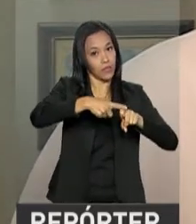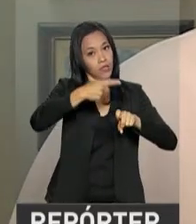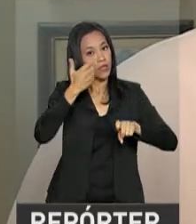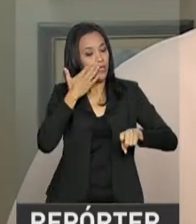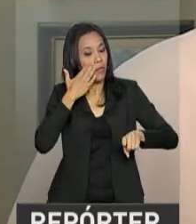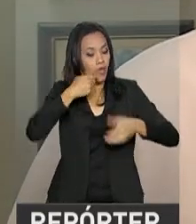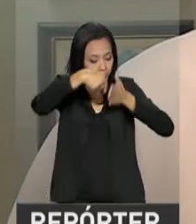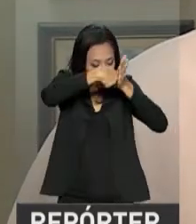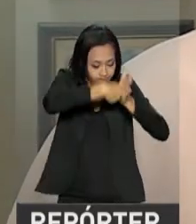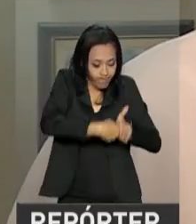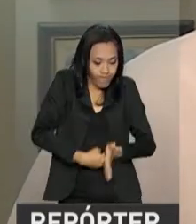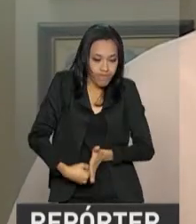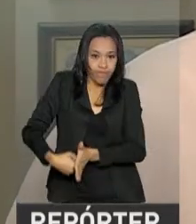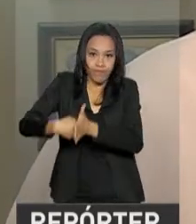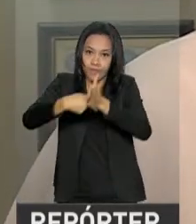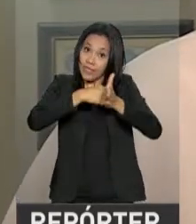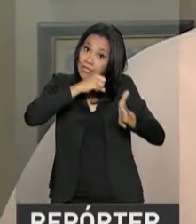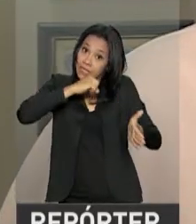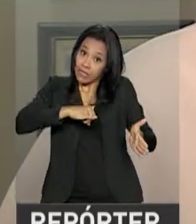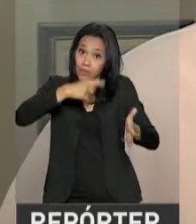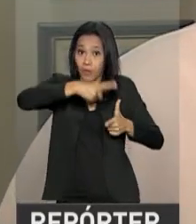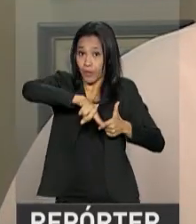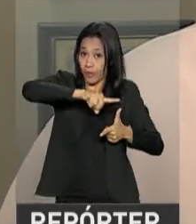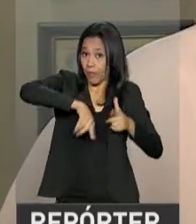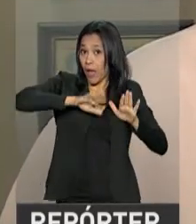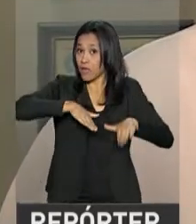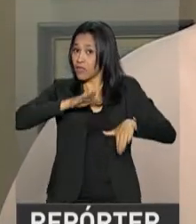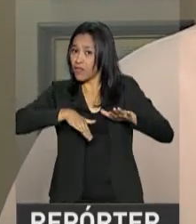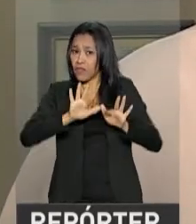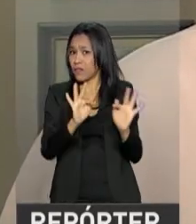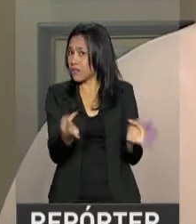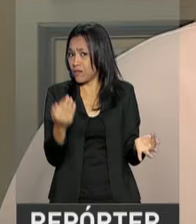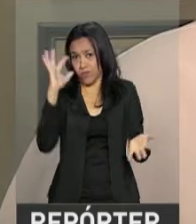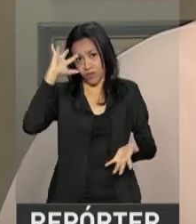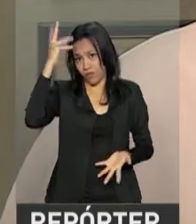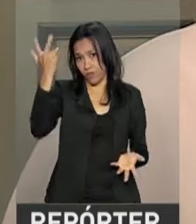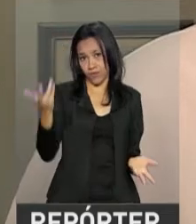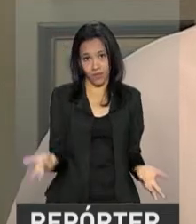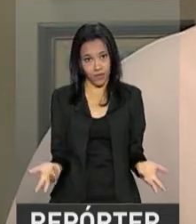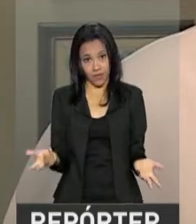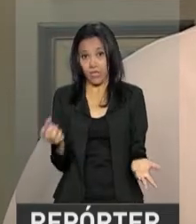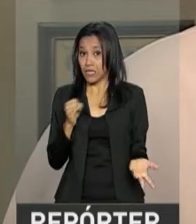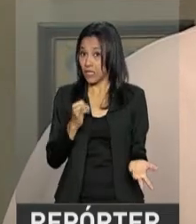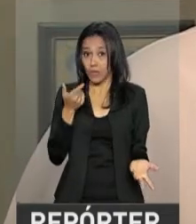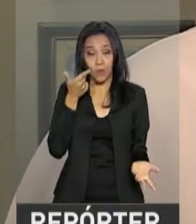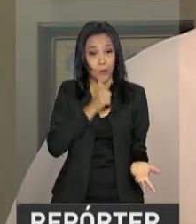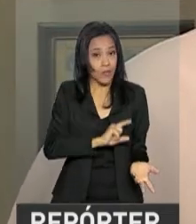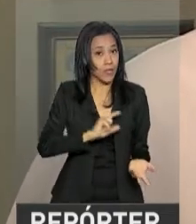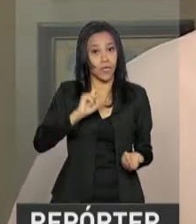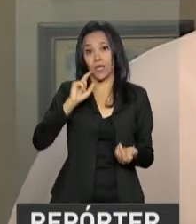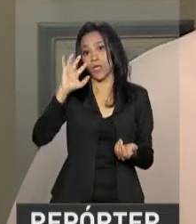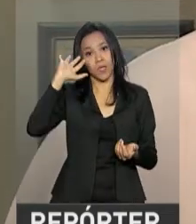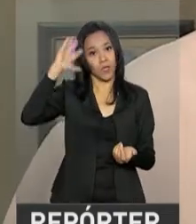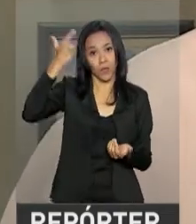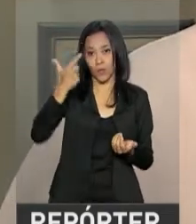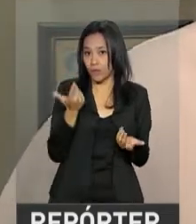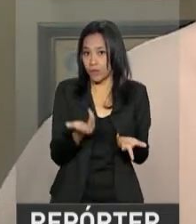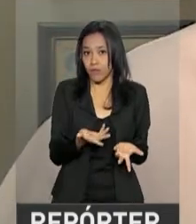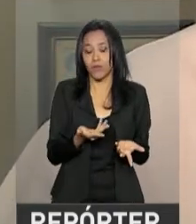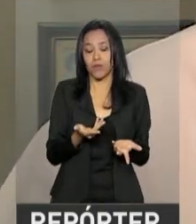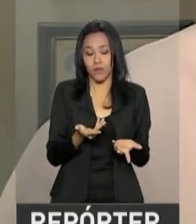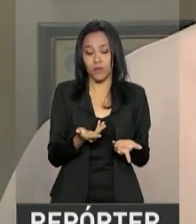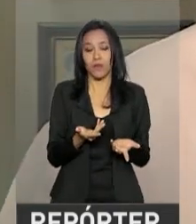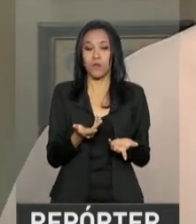comece uma investigação básica para ver se o problema às vezes é simples de resolver se não for assim é conseguir resolver esse problema